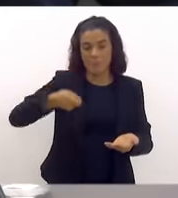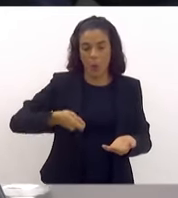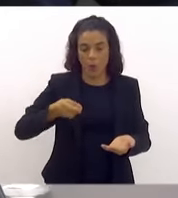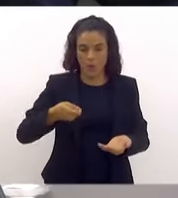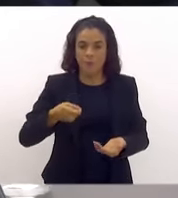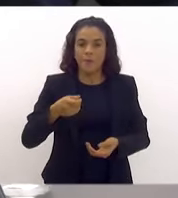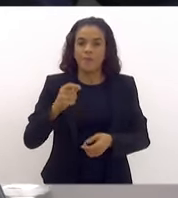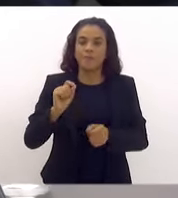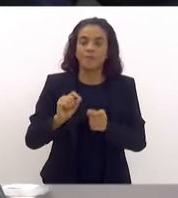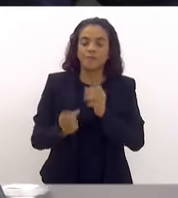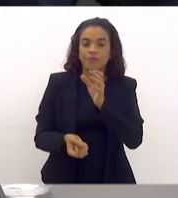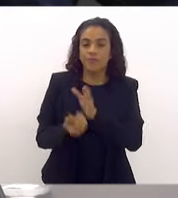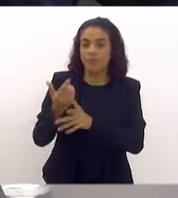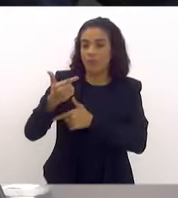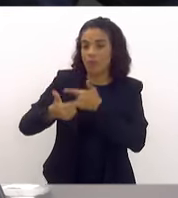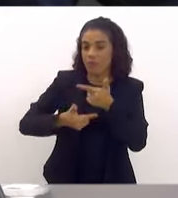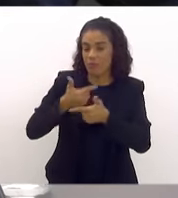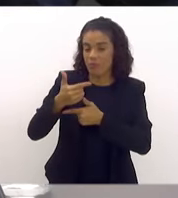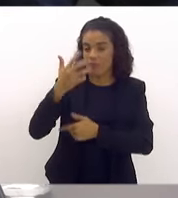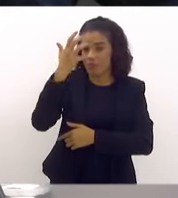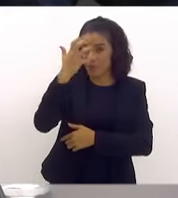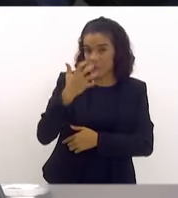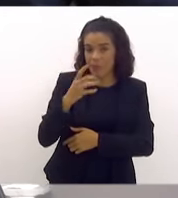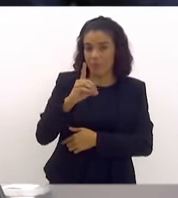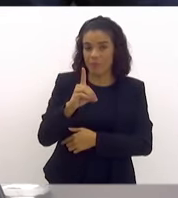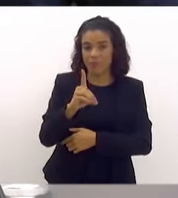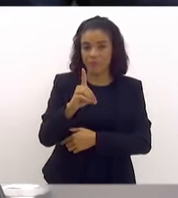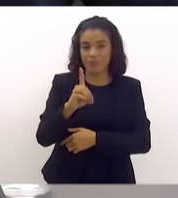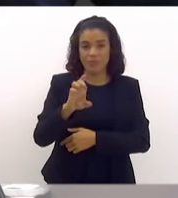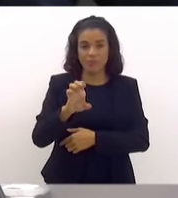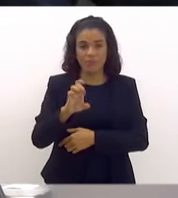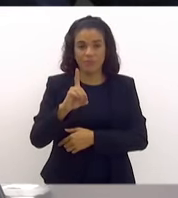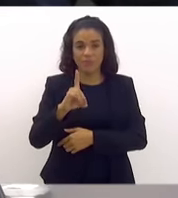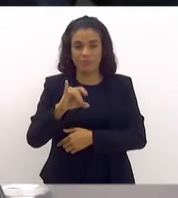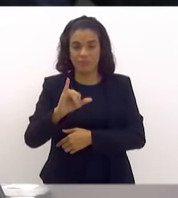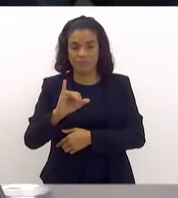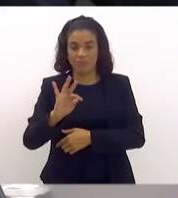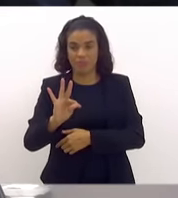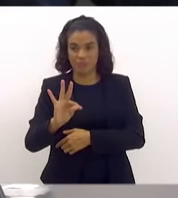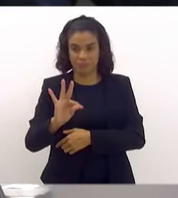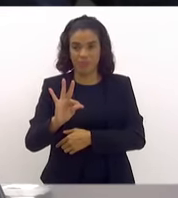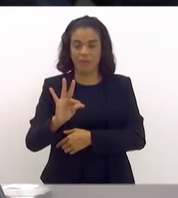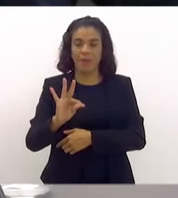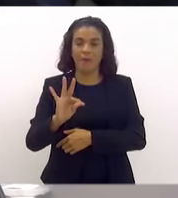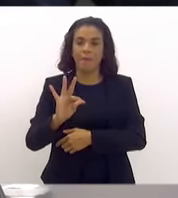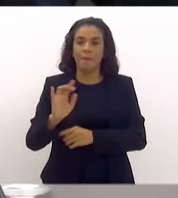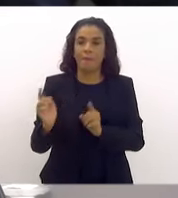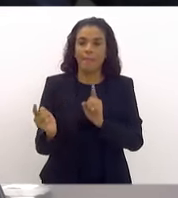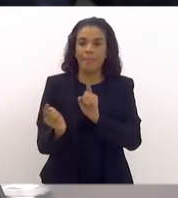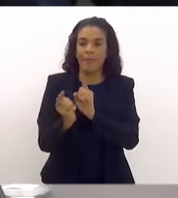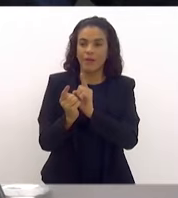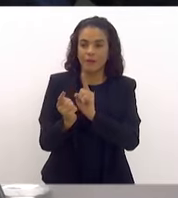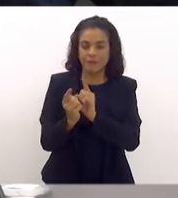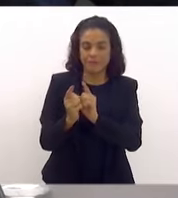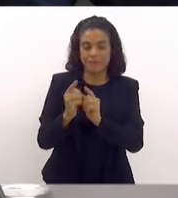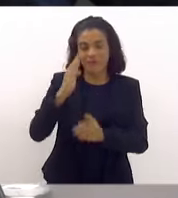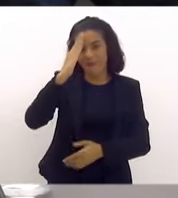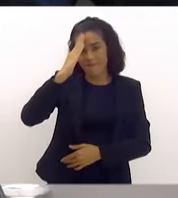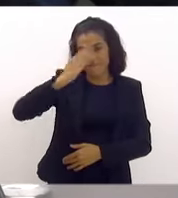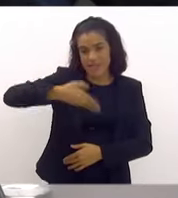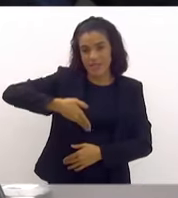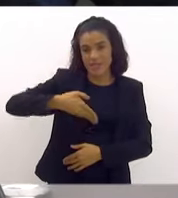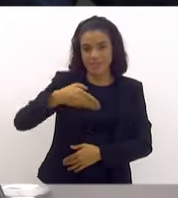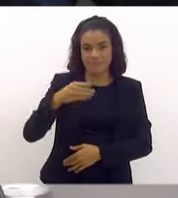foi feito um trabalho muito sério com dedit que é o nosso departamento de de evidências tecnológicas